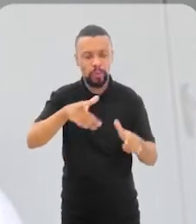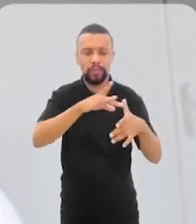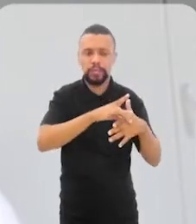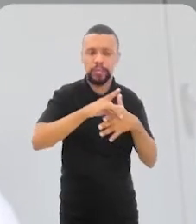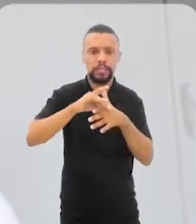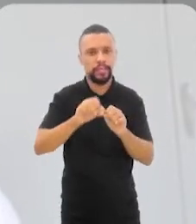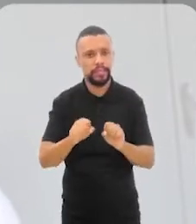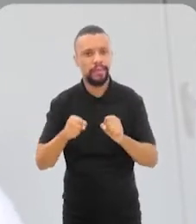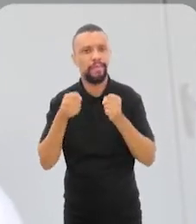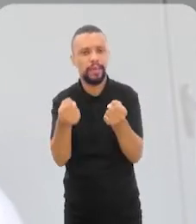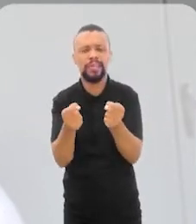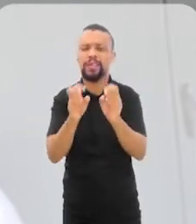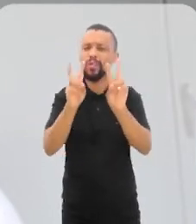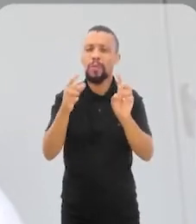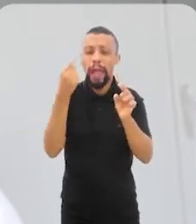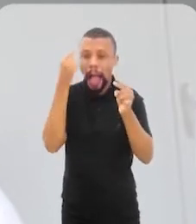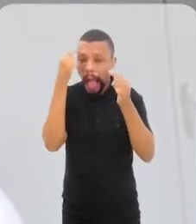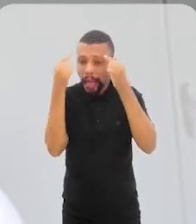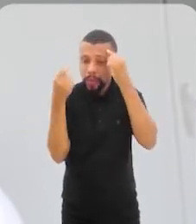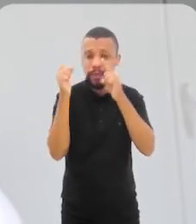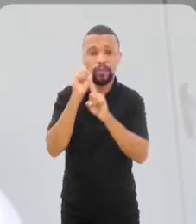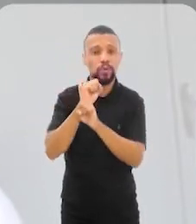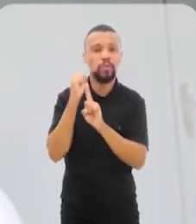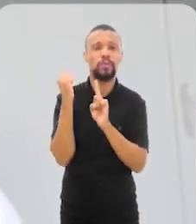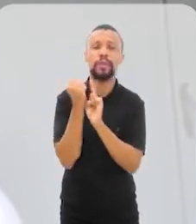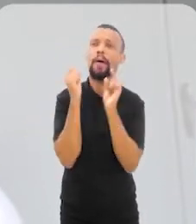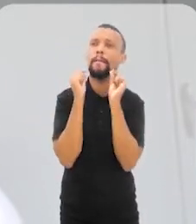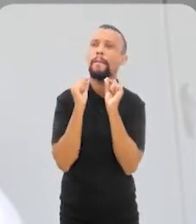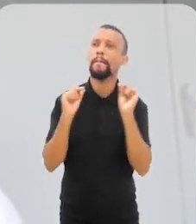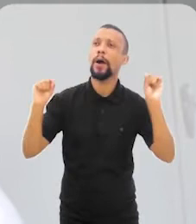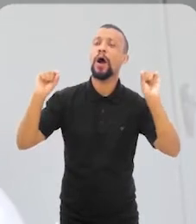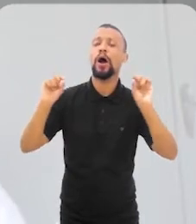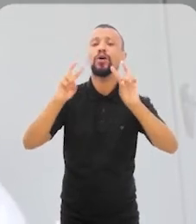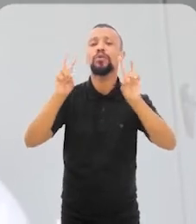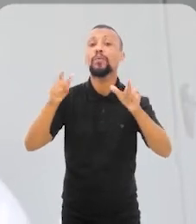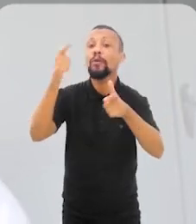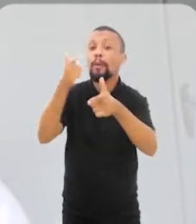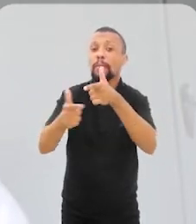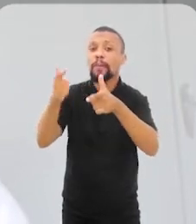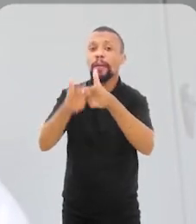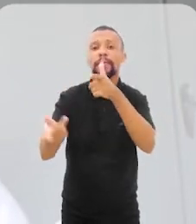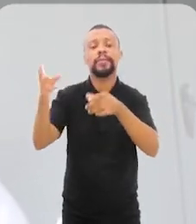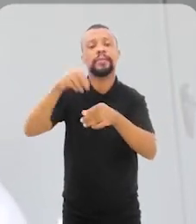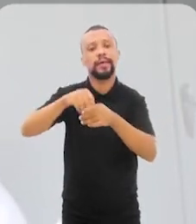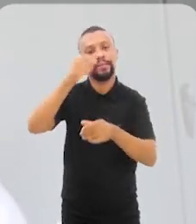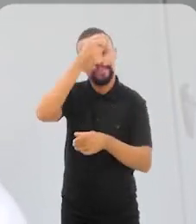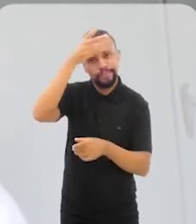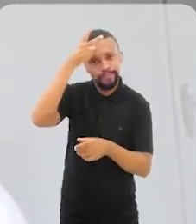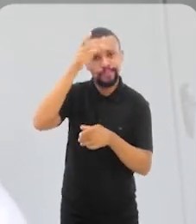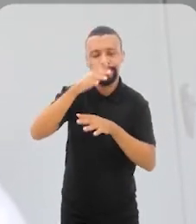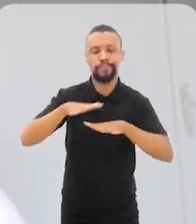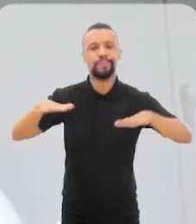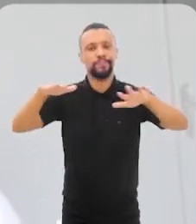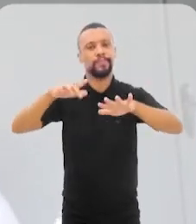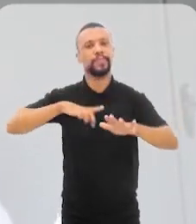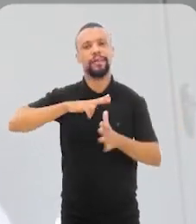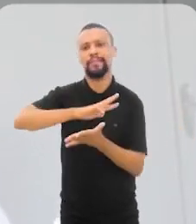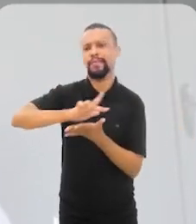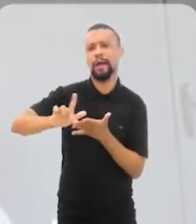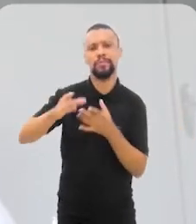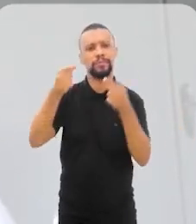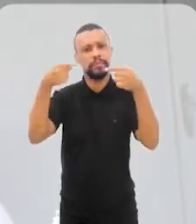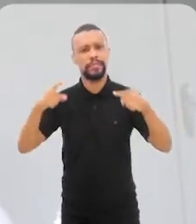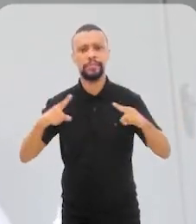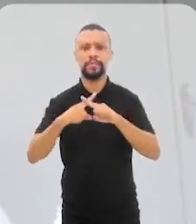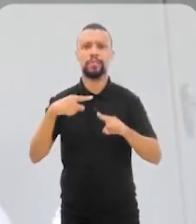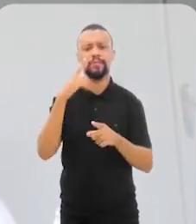fazem acontecer, né, essas questões todas na cidade. Mas ele traz vários desafios e esses